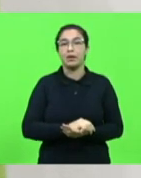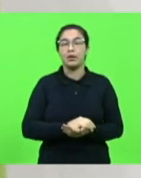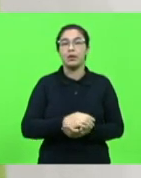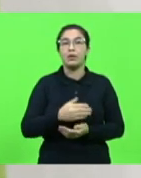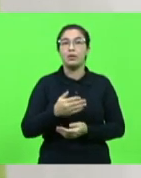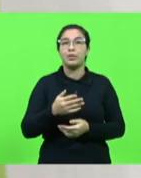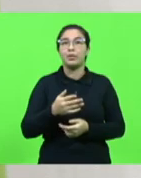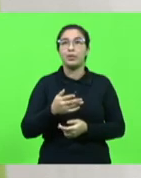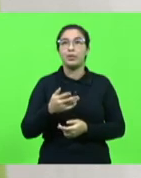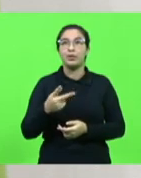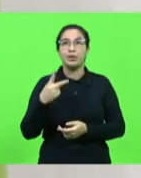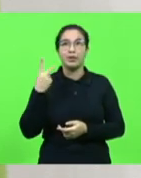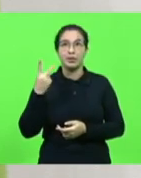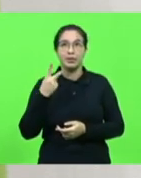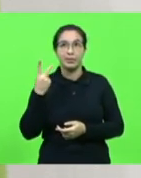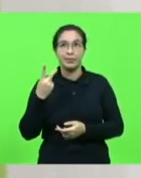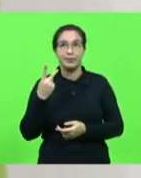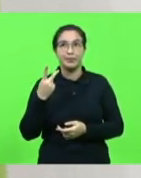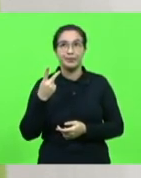a doutora